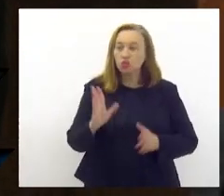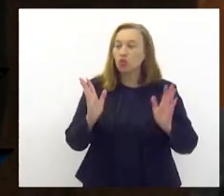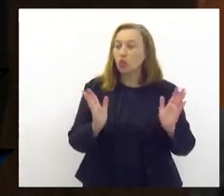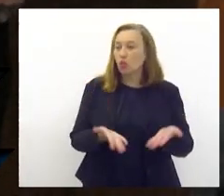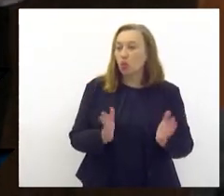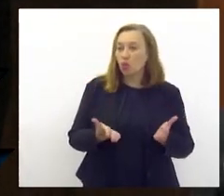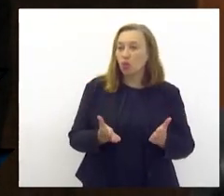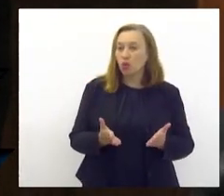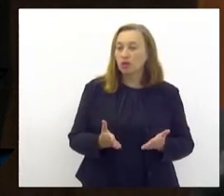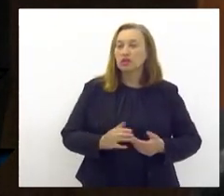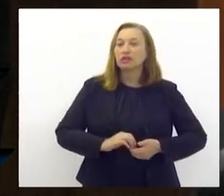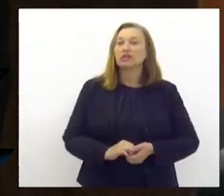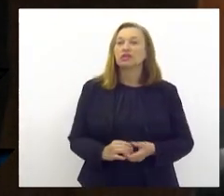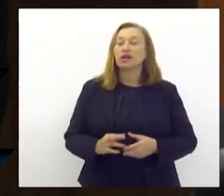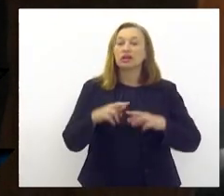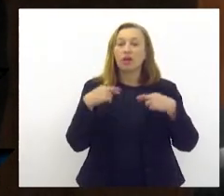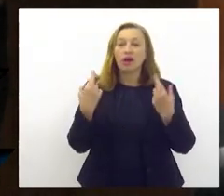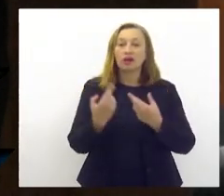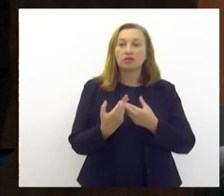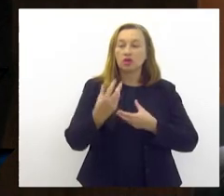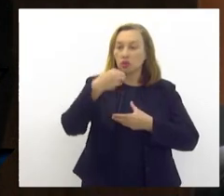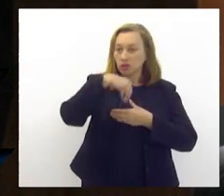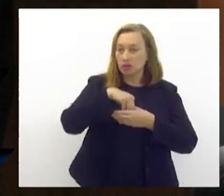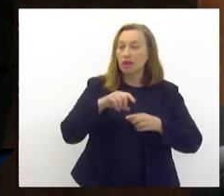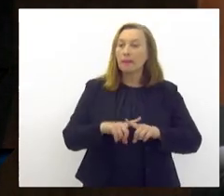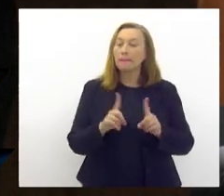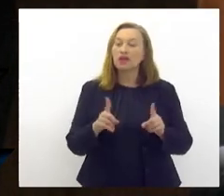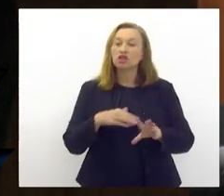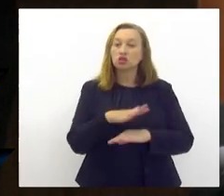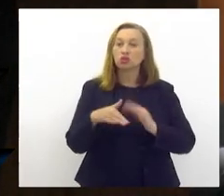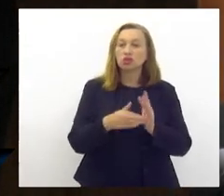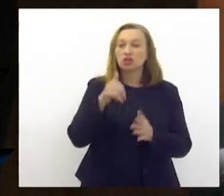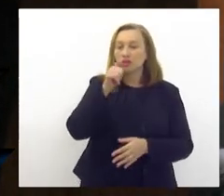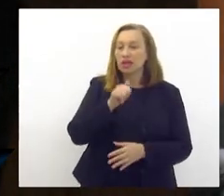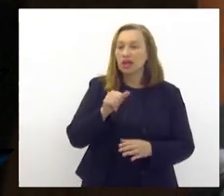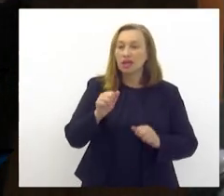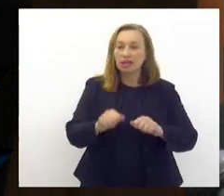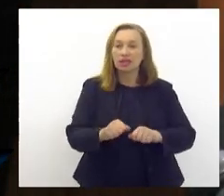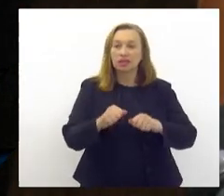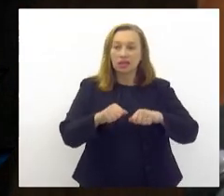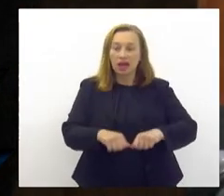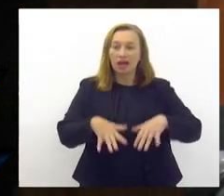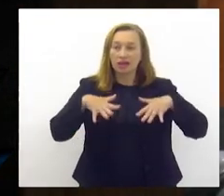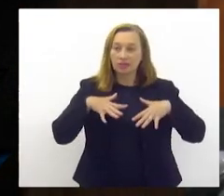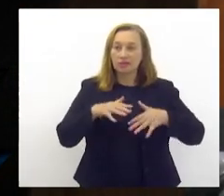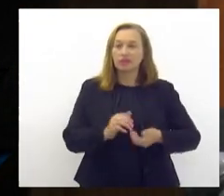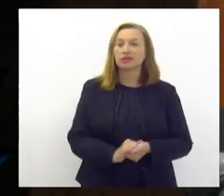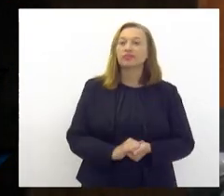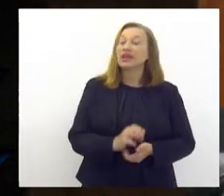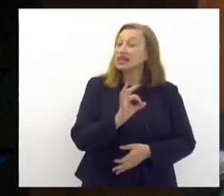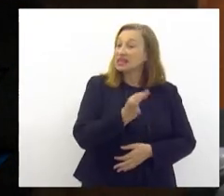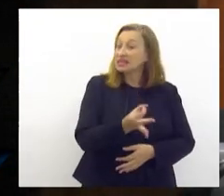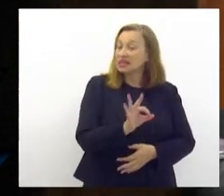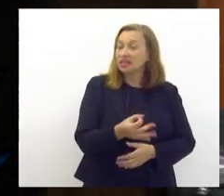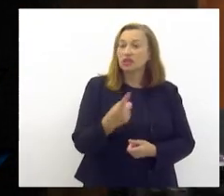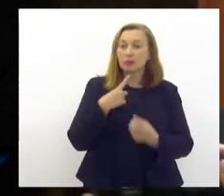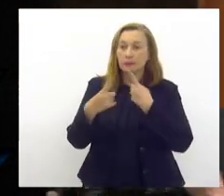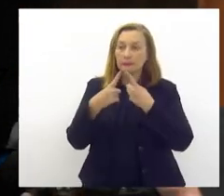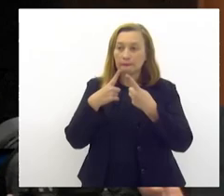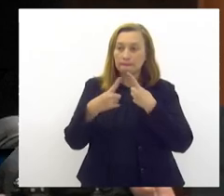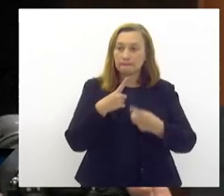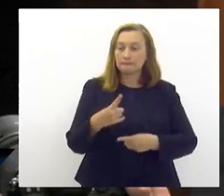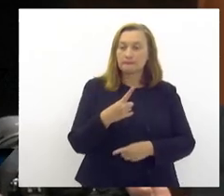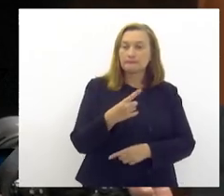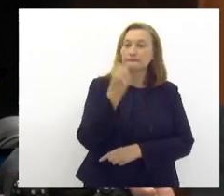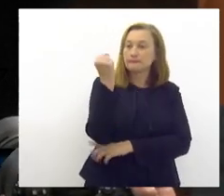está numa agenda externa, mas todas as mulheres aqui na Assembleia Legislativa, tenho certeza que faz um debate tão